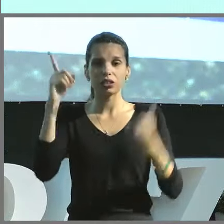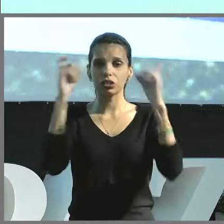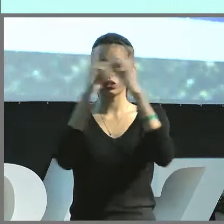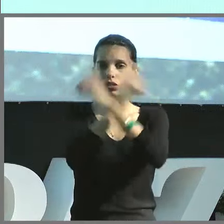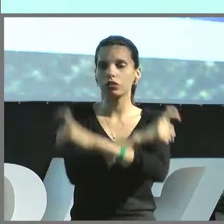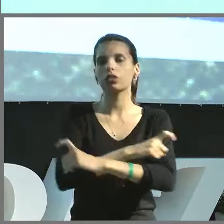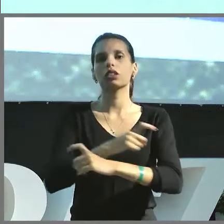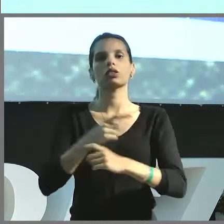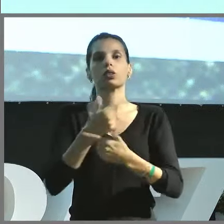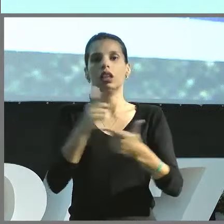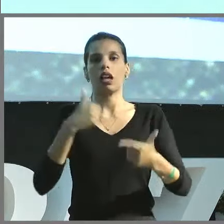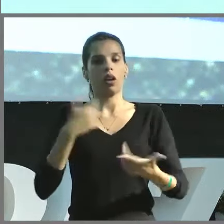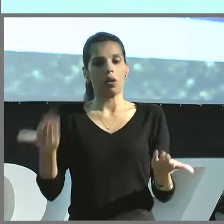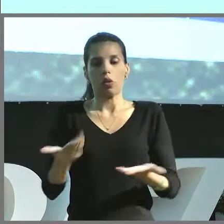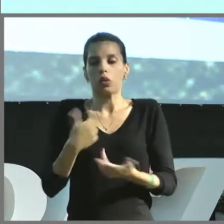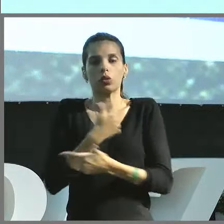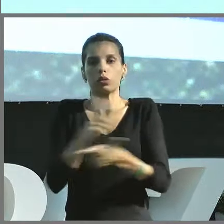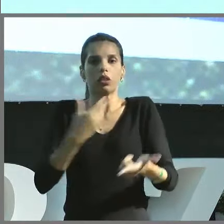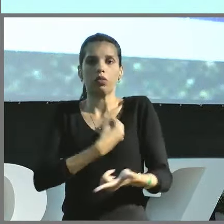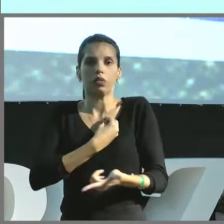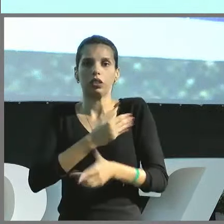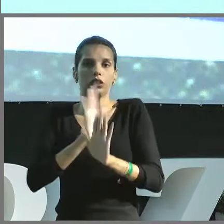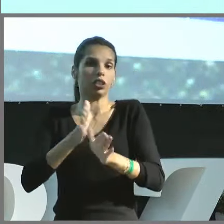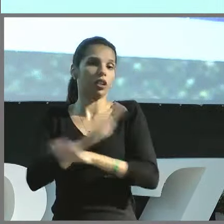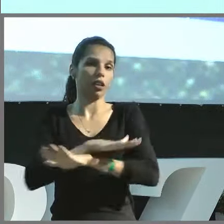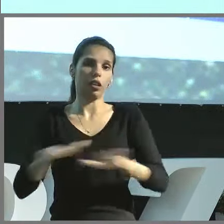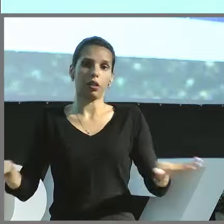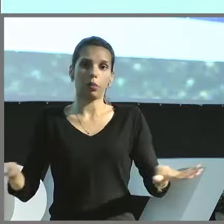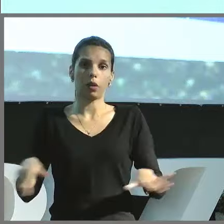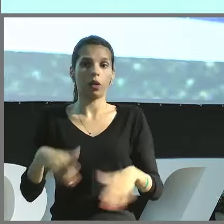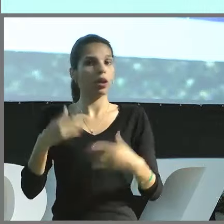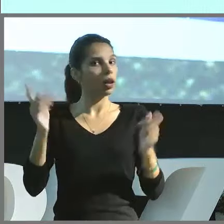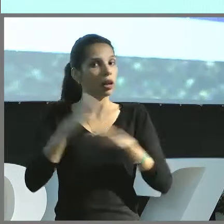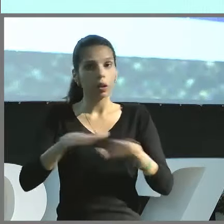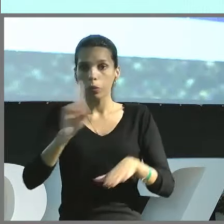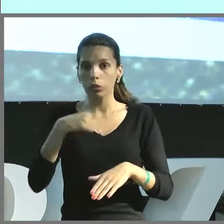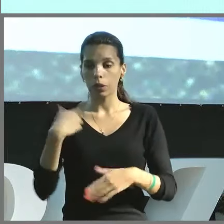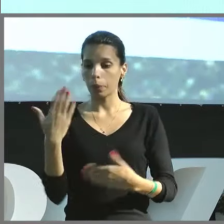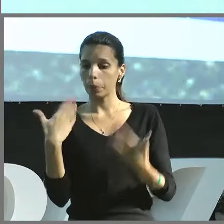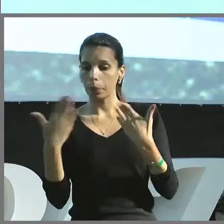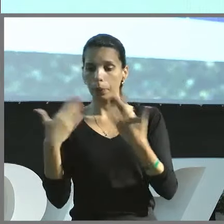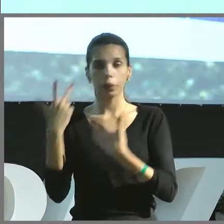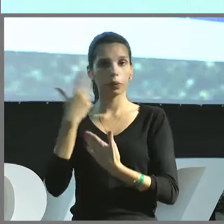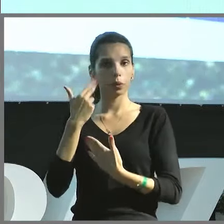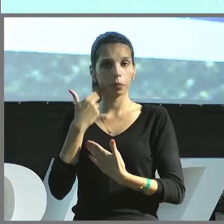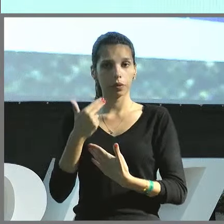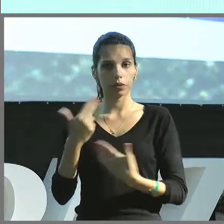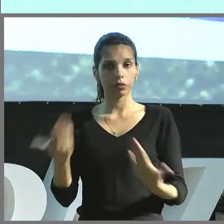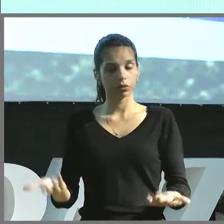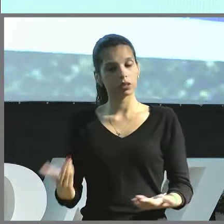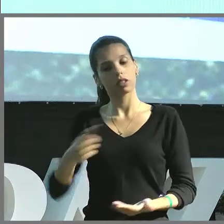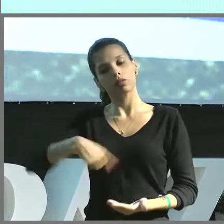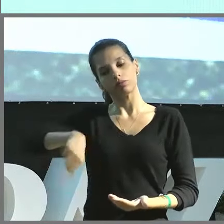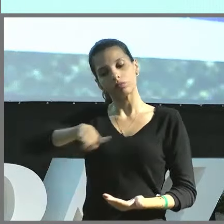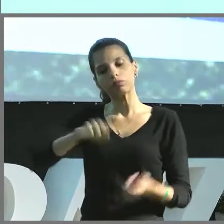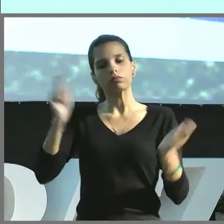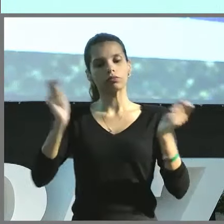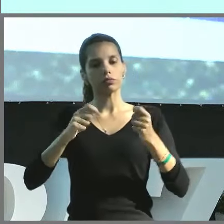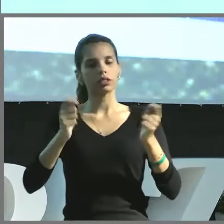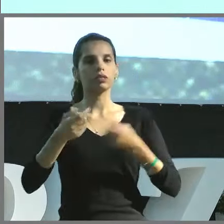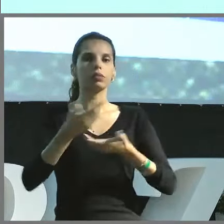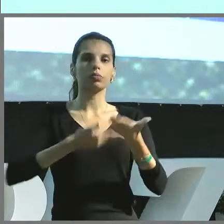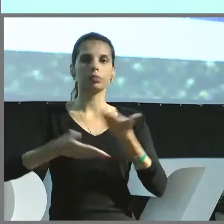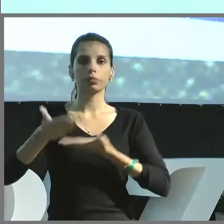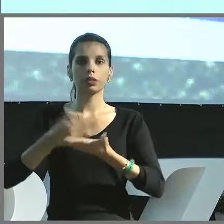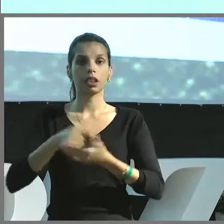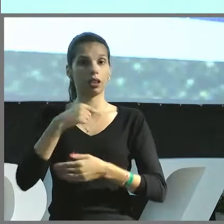vida? Eu já não tenho mais vida, agora acabou tudo. Eu digo: não acabou, tu está falando comigo. Eu disse então, num dado momento, para ele: